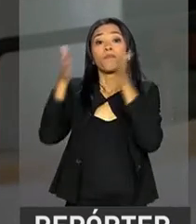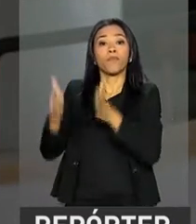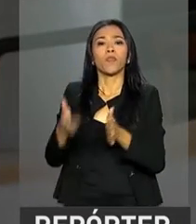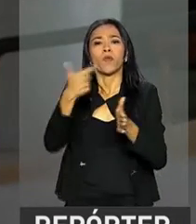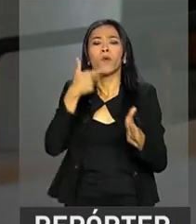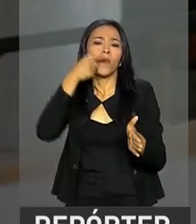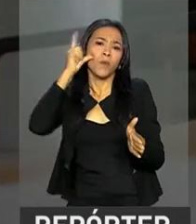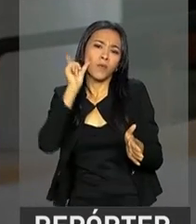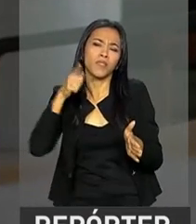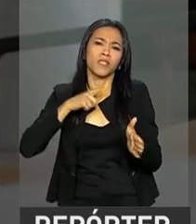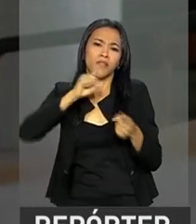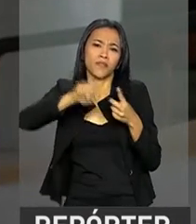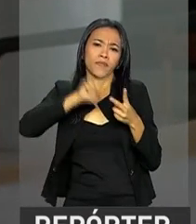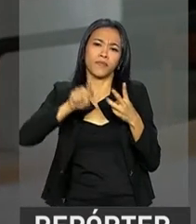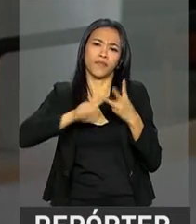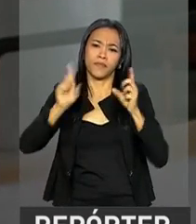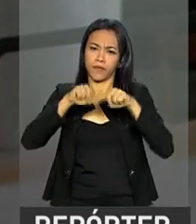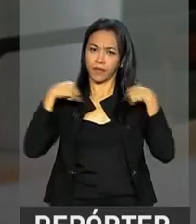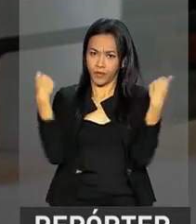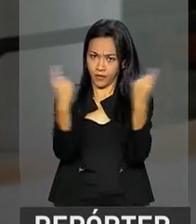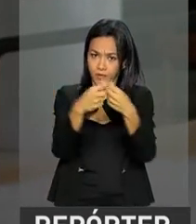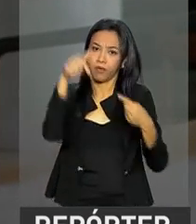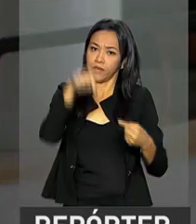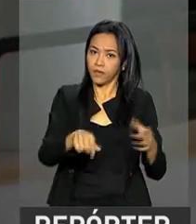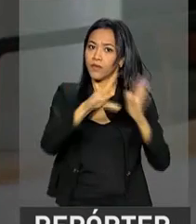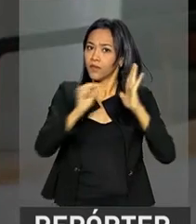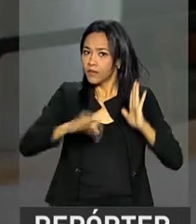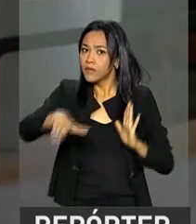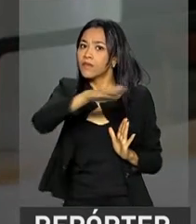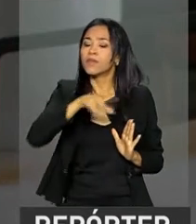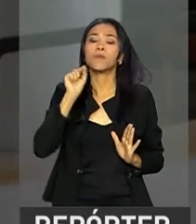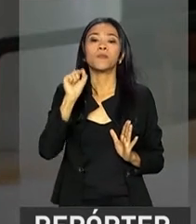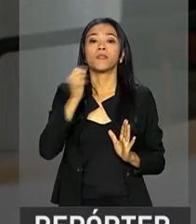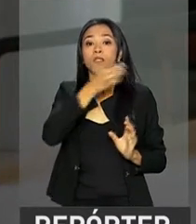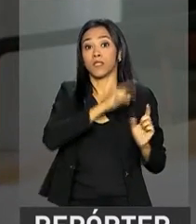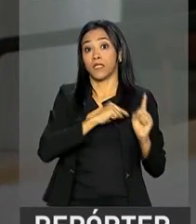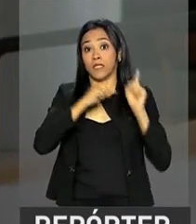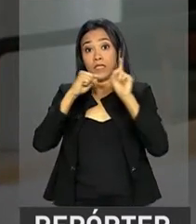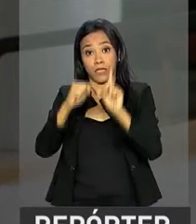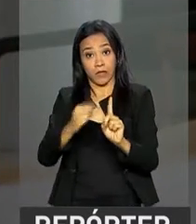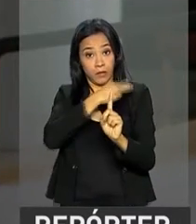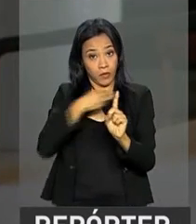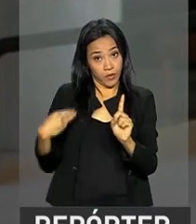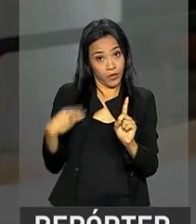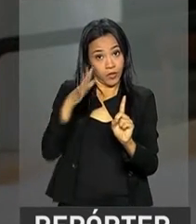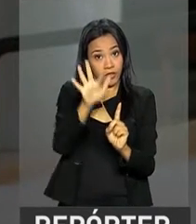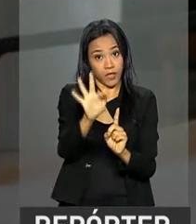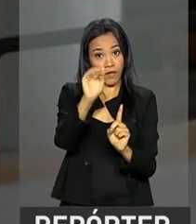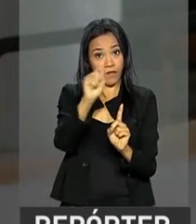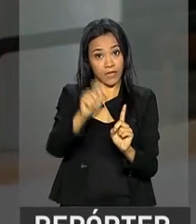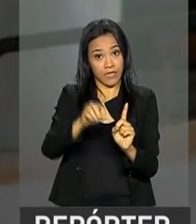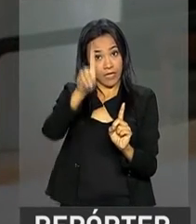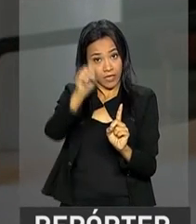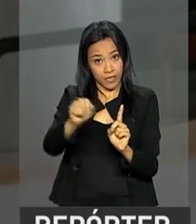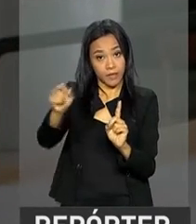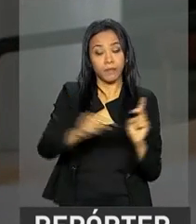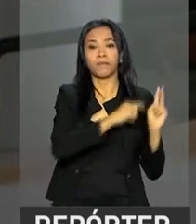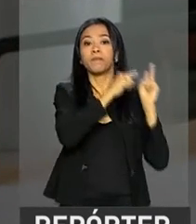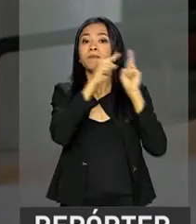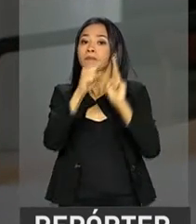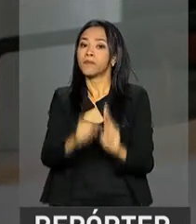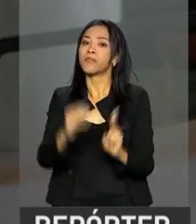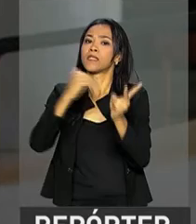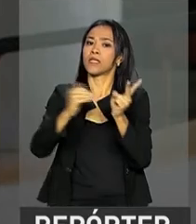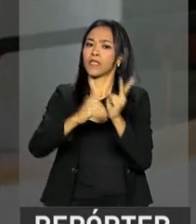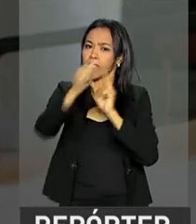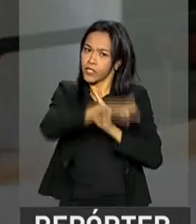ontem durante o domingo aqui em brasília ele se reuniu com os ministros da fazenda e henrique meirelles e da secretaria